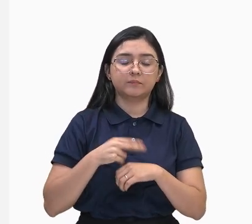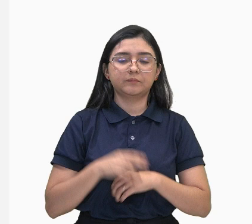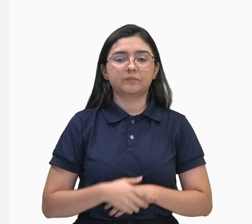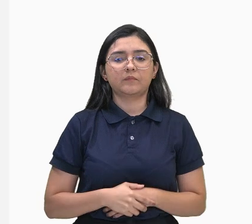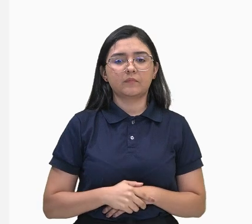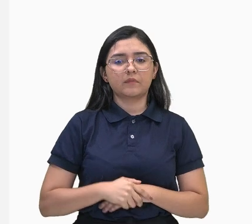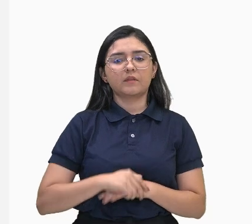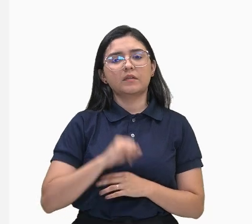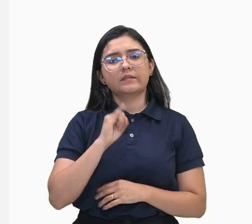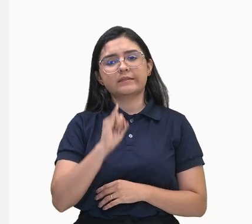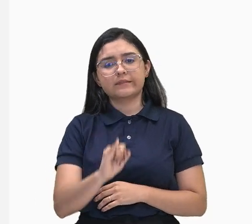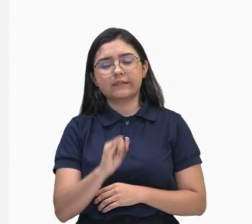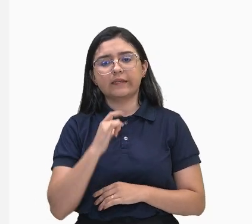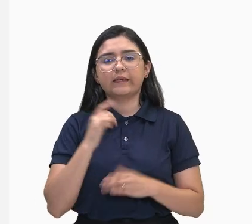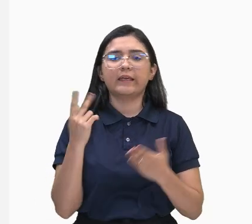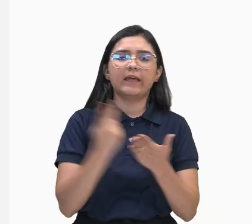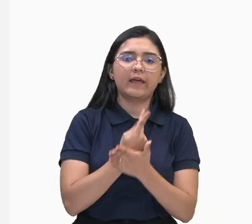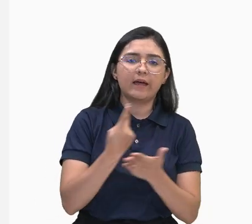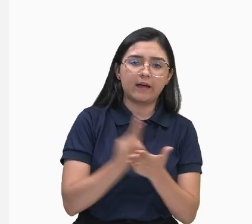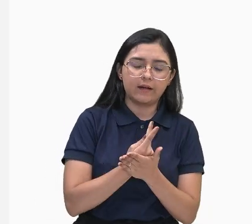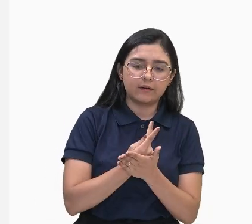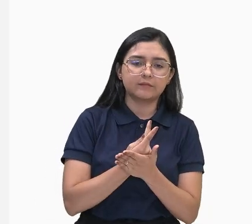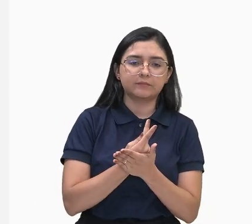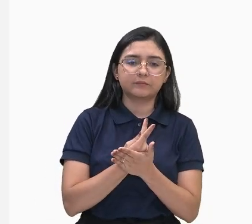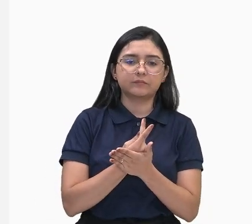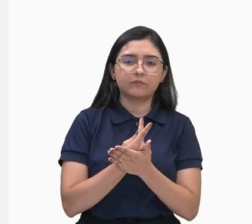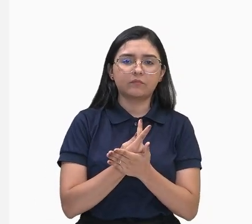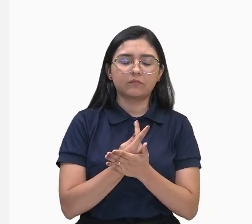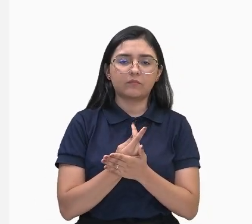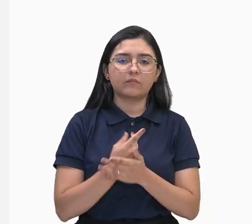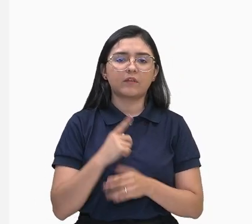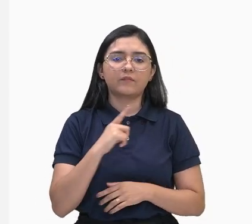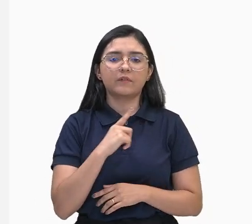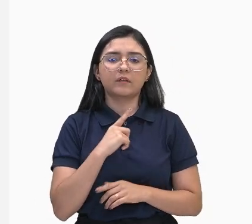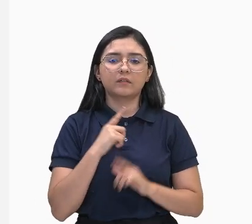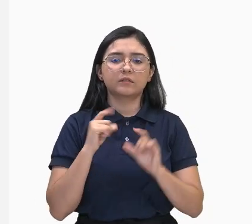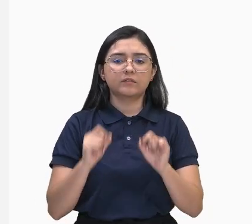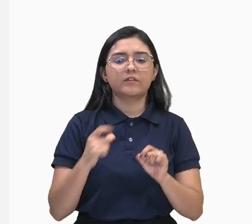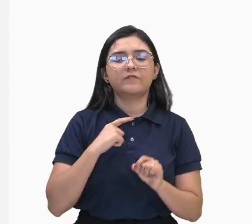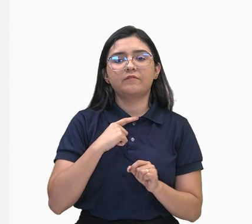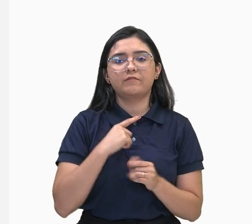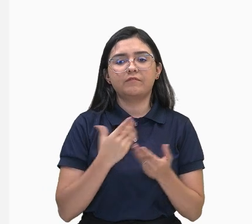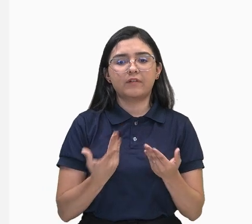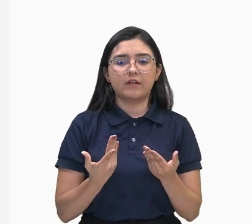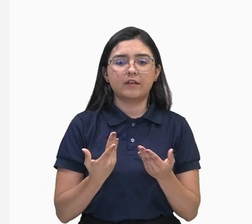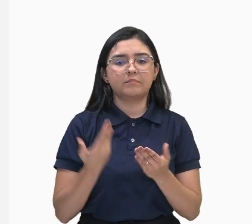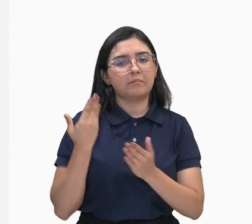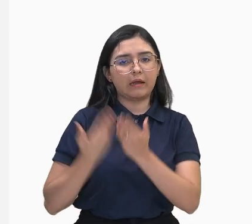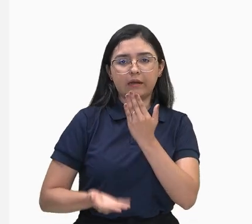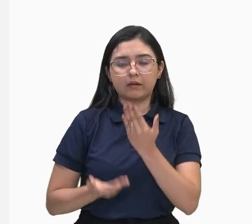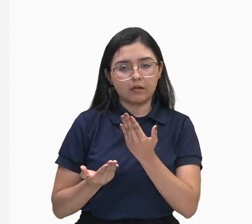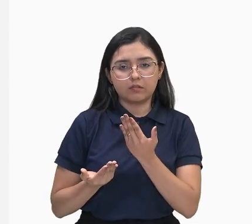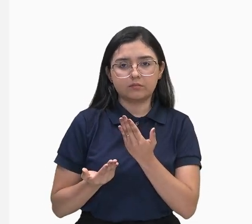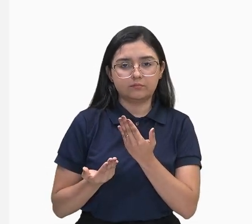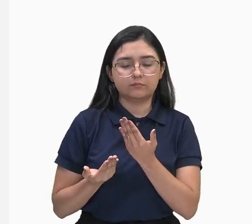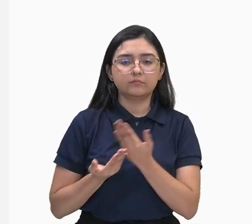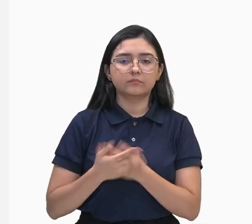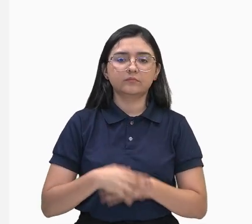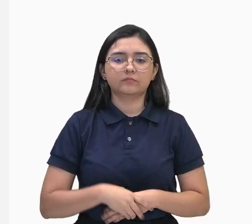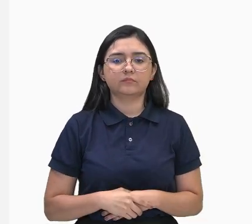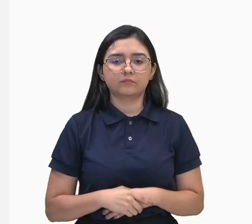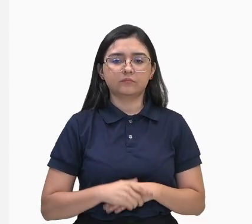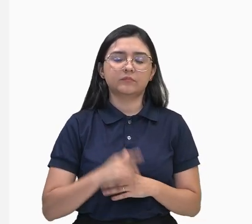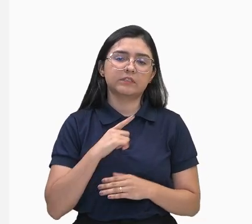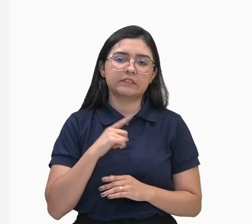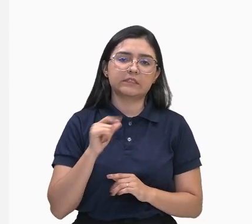Se ele cometer 3 faltas seguidas, levam ali à eliminação, e as faltas a gente pode citar uma